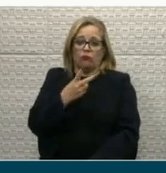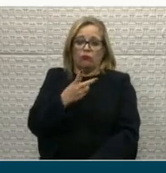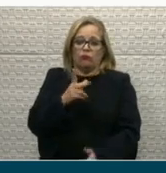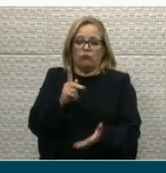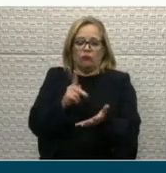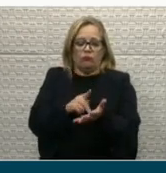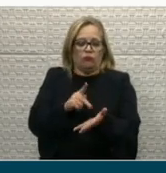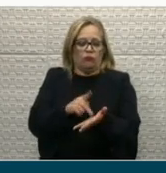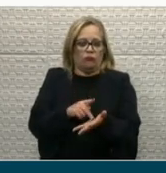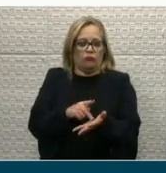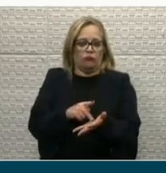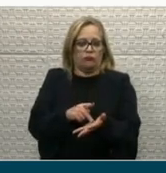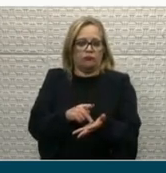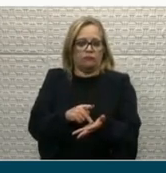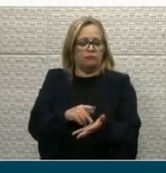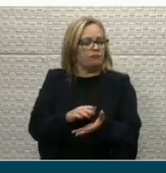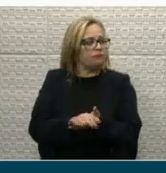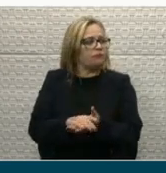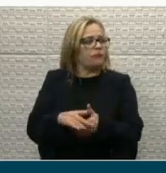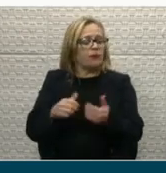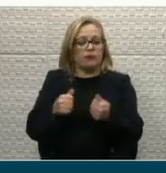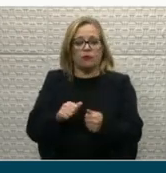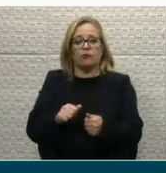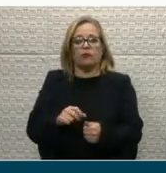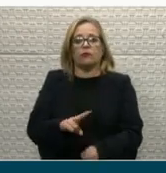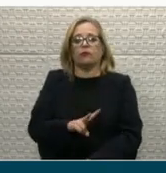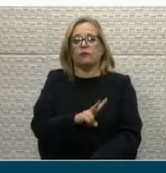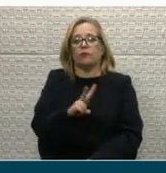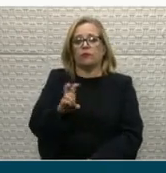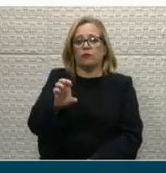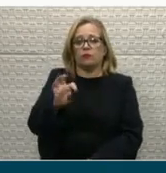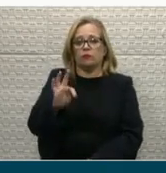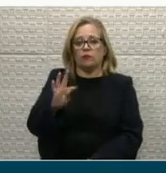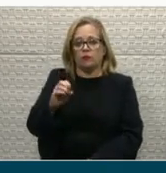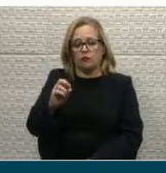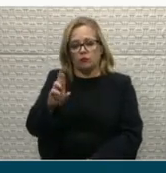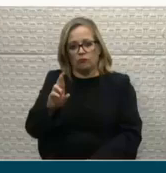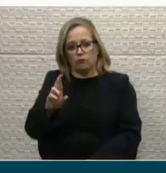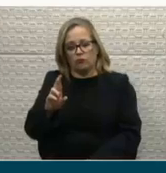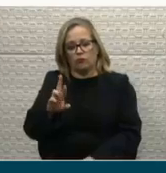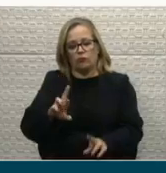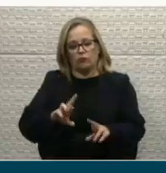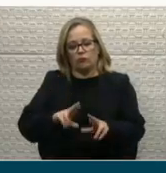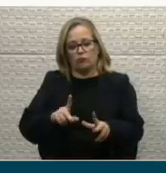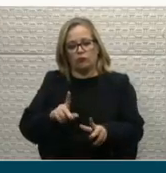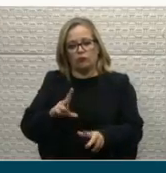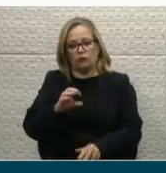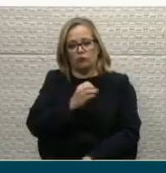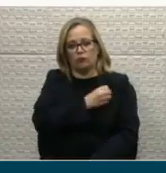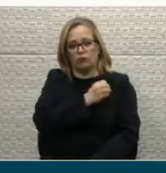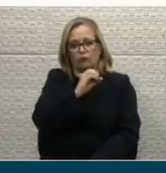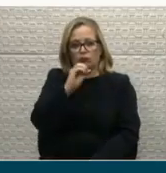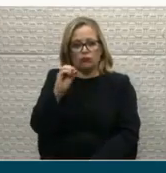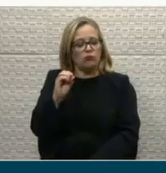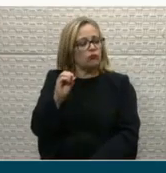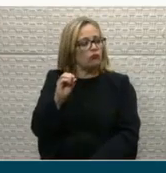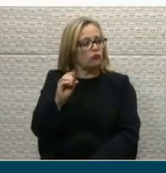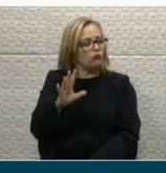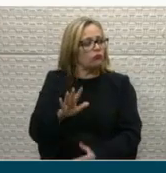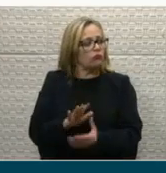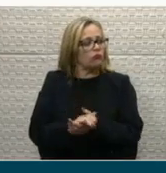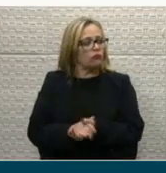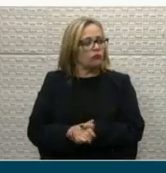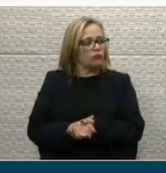ser um vetor qualquer, ele precisa ser um vetor não nulo, um vetor diferente de zero. Então, nós queremos